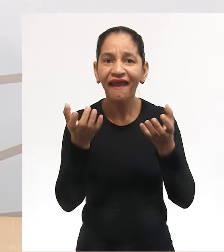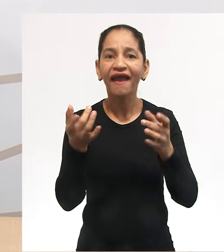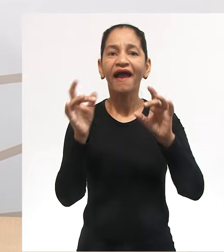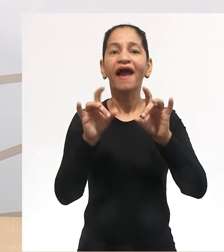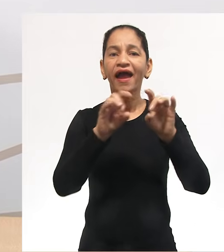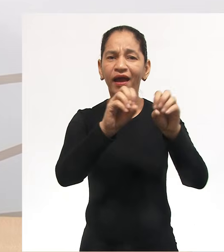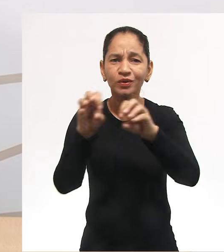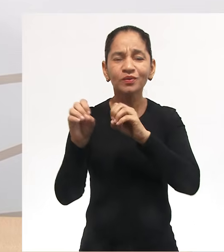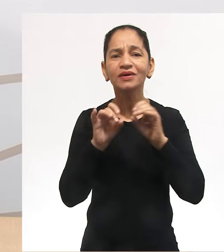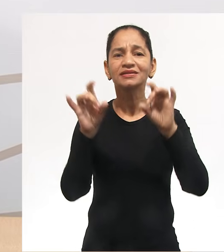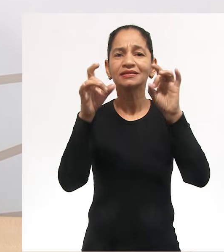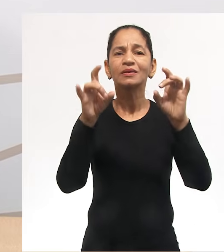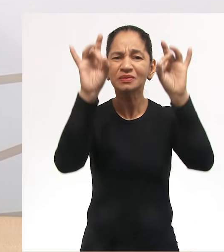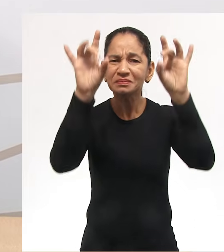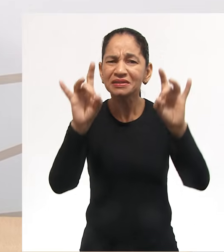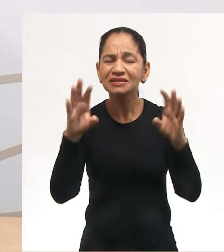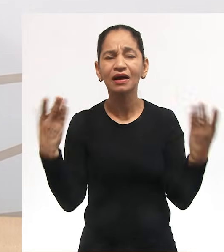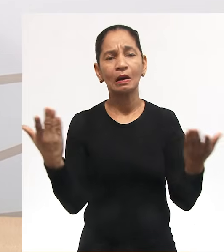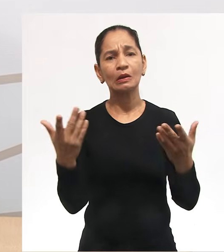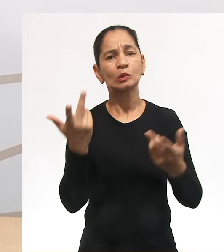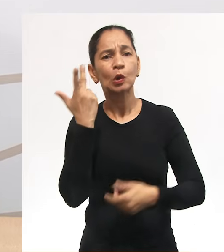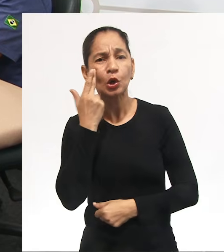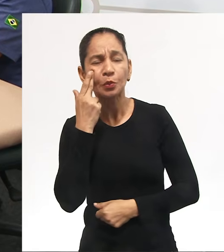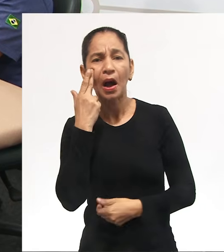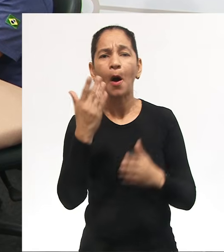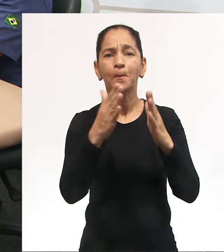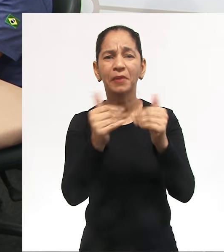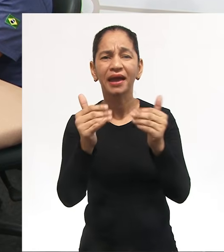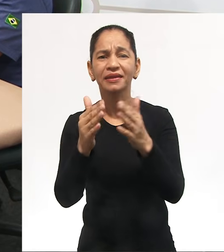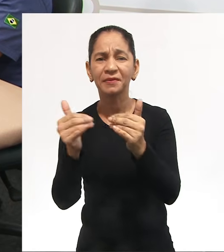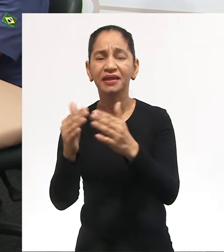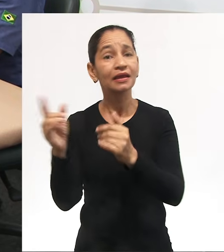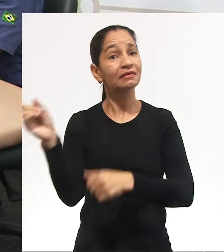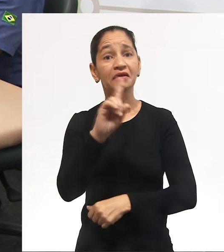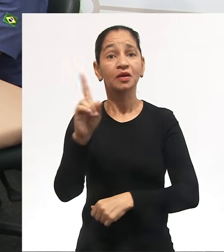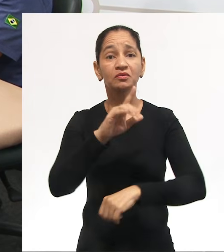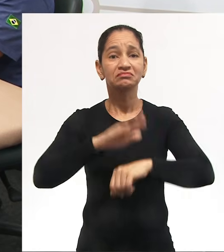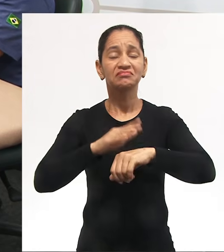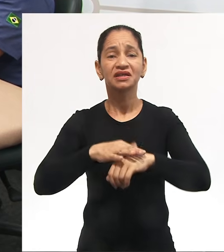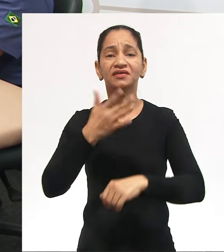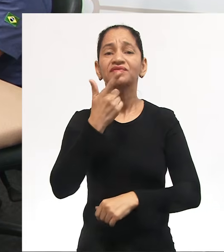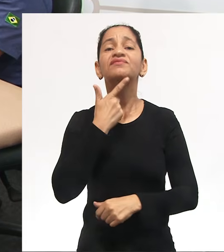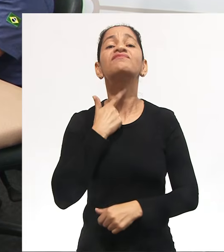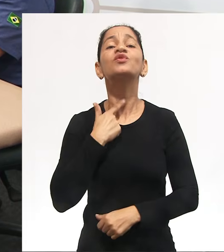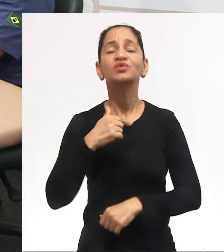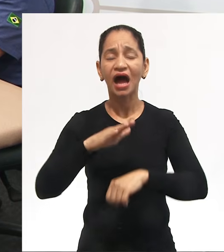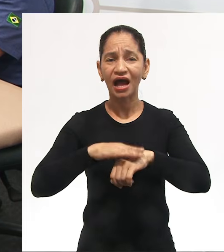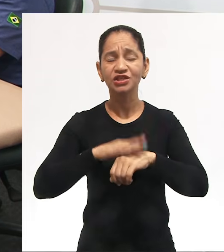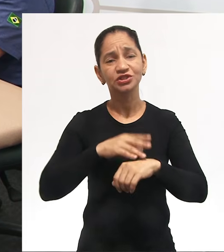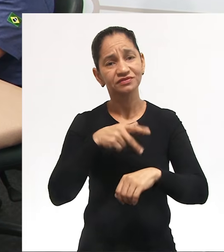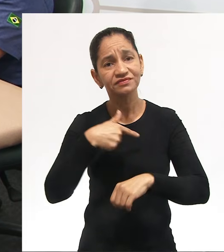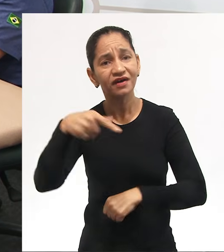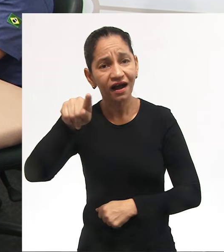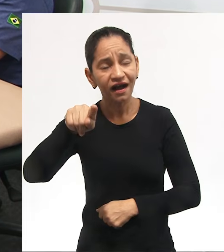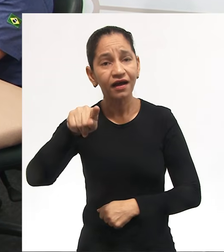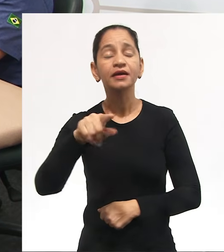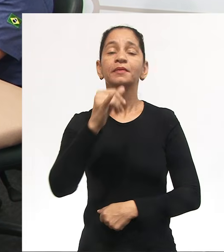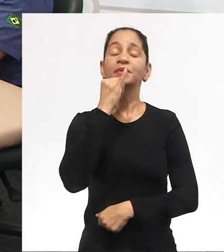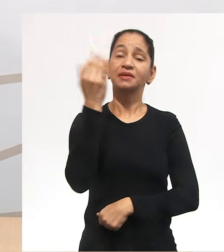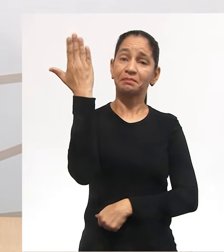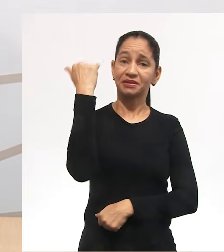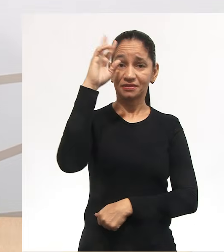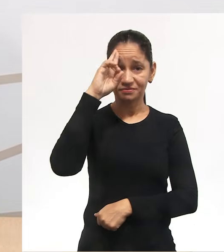professora aí que quer ir para a área de educação geralmente especial". a gente precisa pedir, tem uma que É, tá tá querendo. querendo, né, e